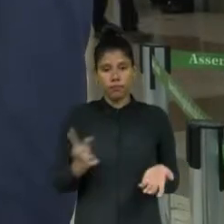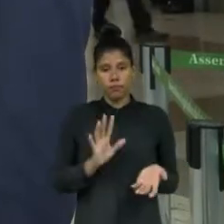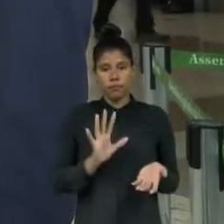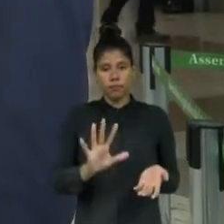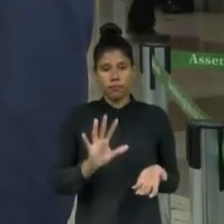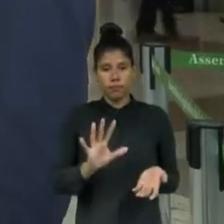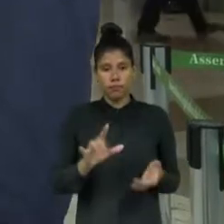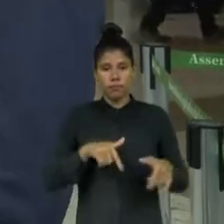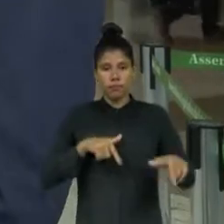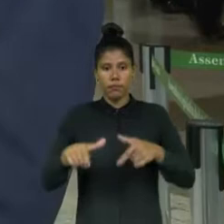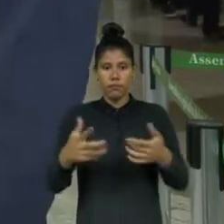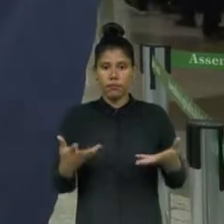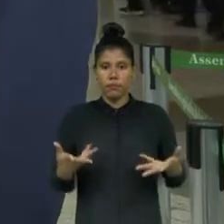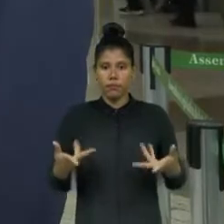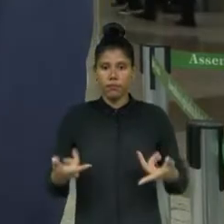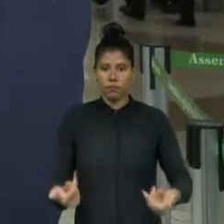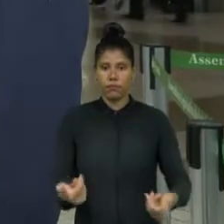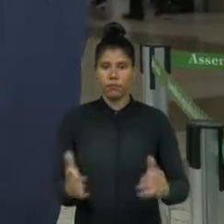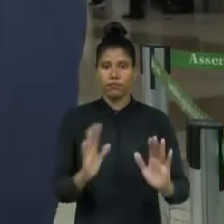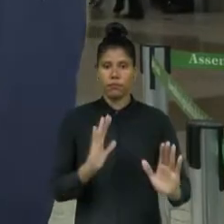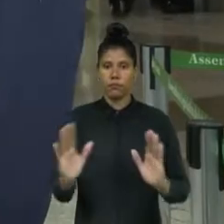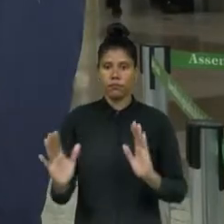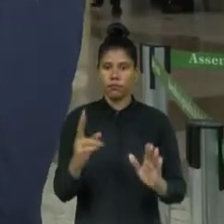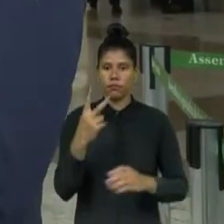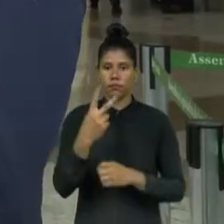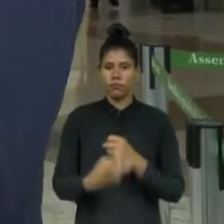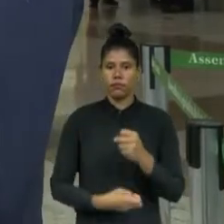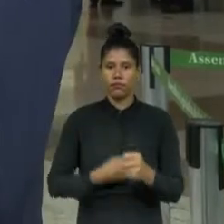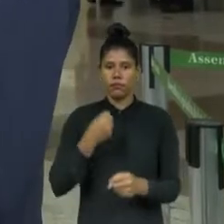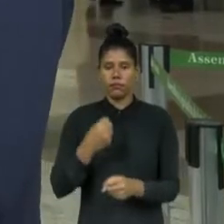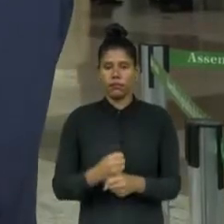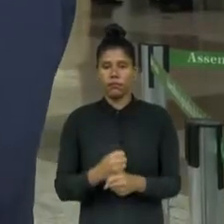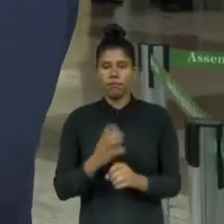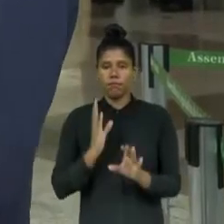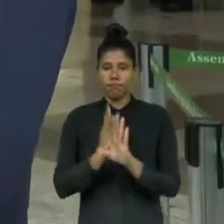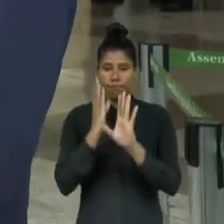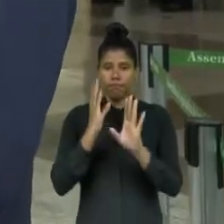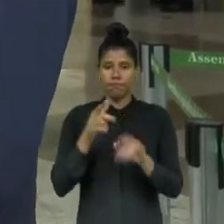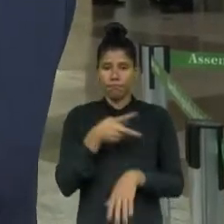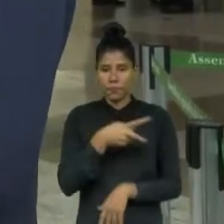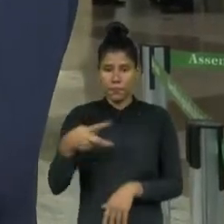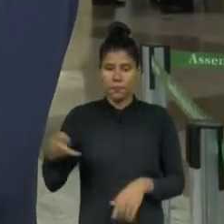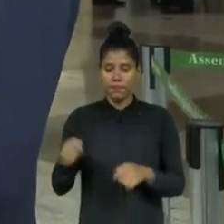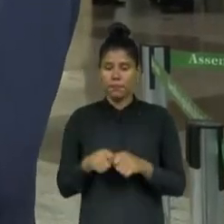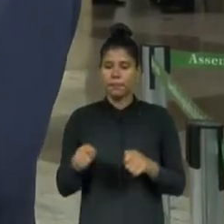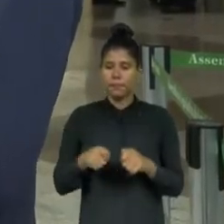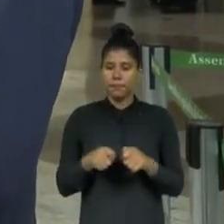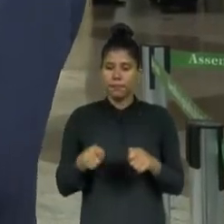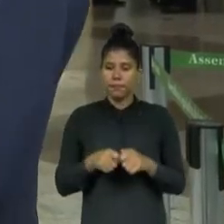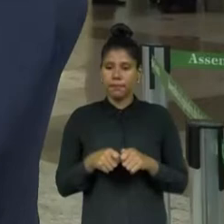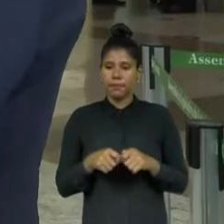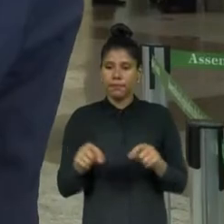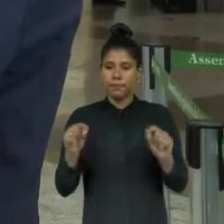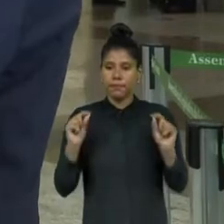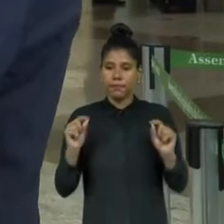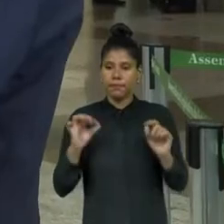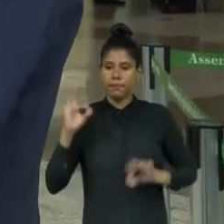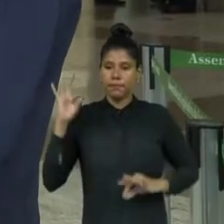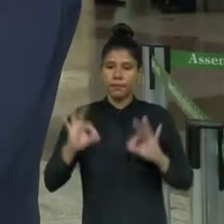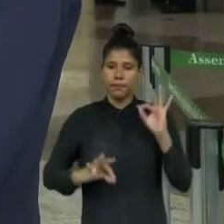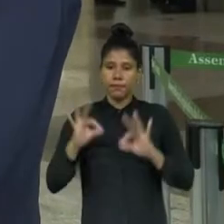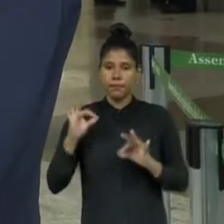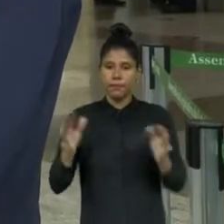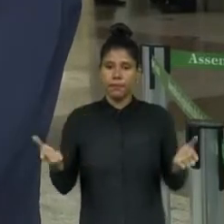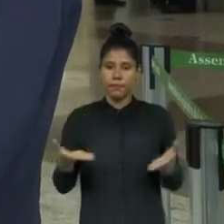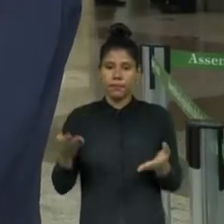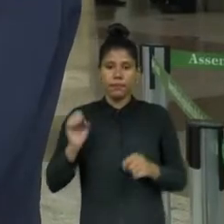especial durante esses dois últimos anos, né? Tendo em vista que o presidente fez uma recomposição da comissão, e vamos aguardar que